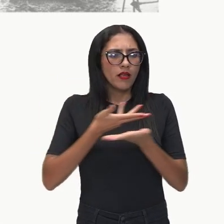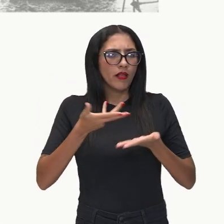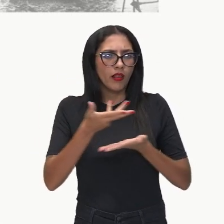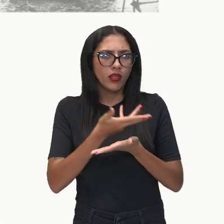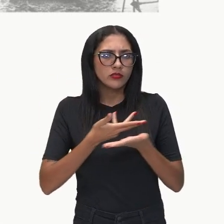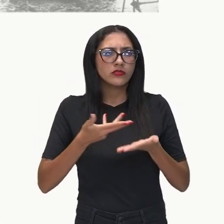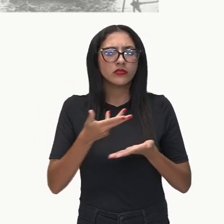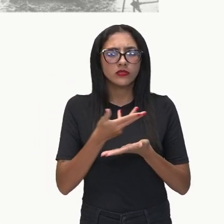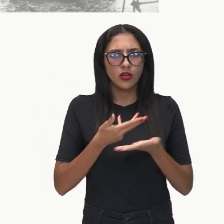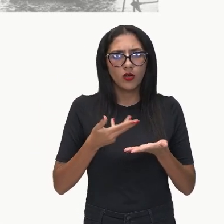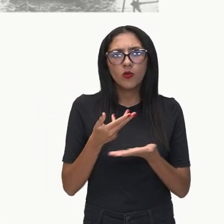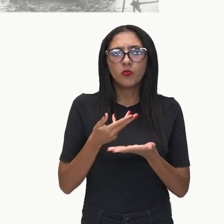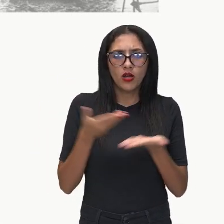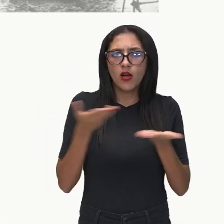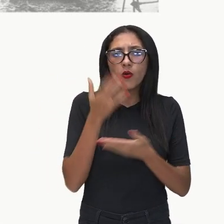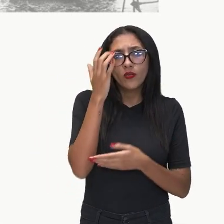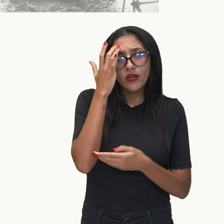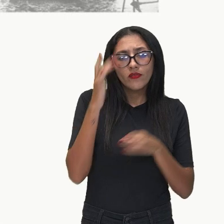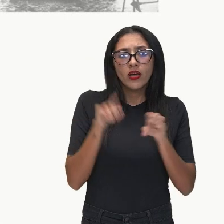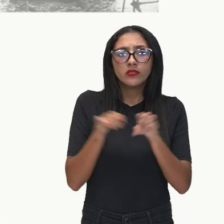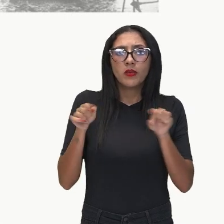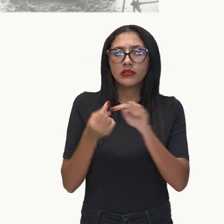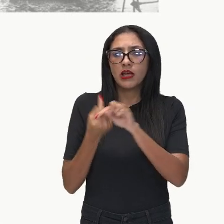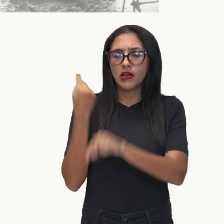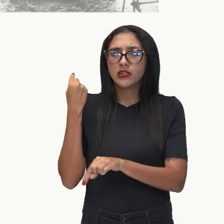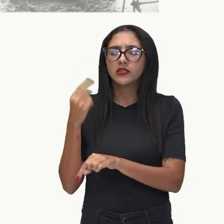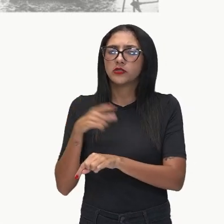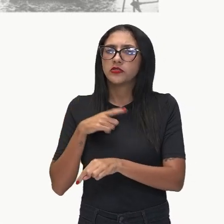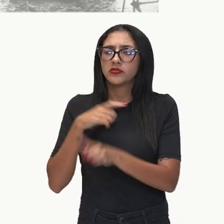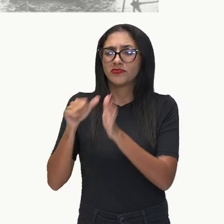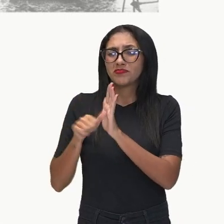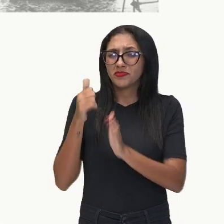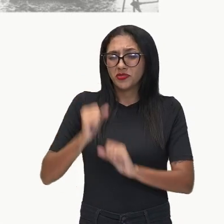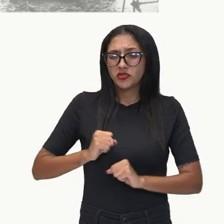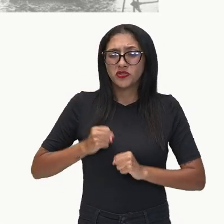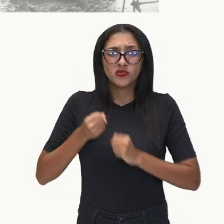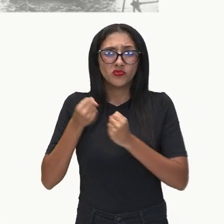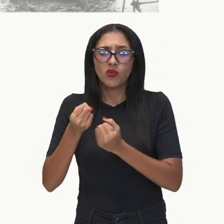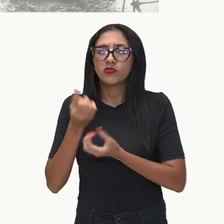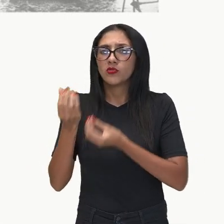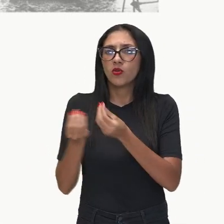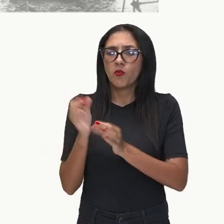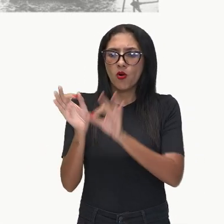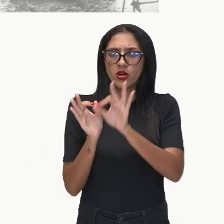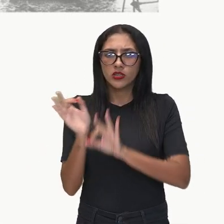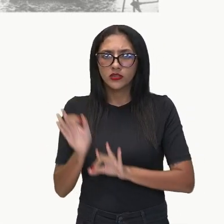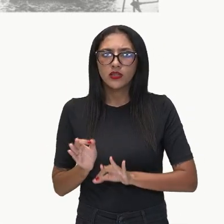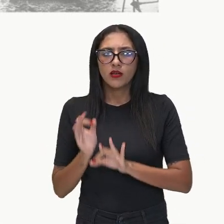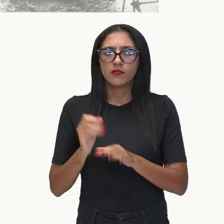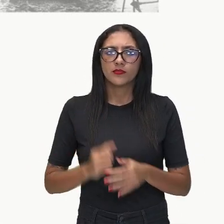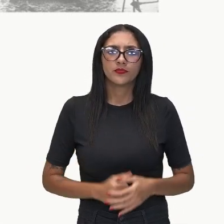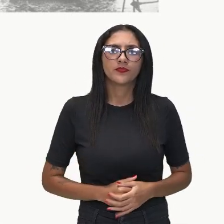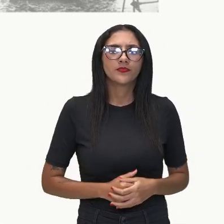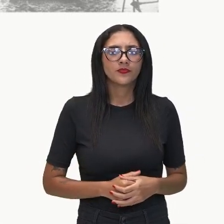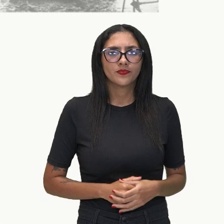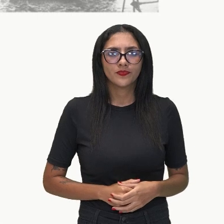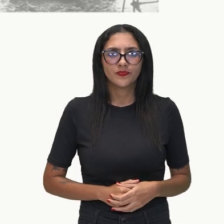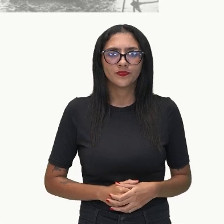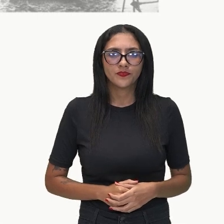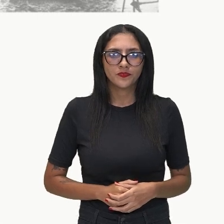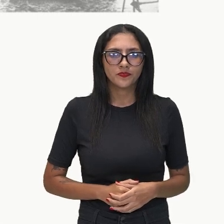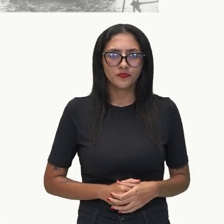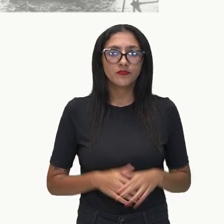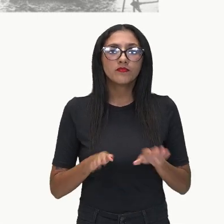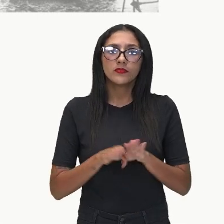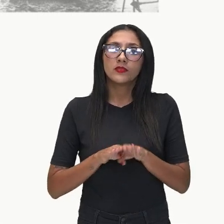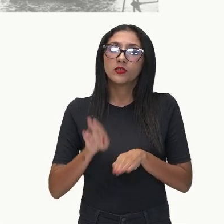um primeiro esforço global de coordenação logística, né? Além disso, utilização de